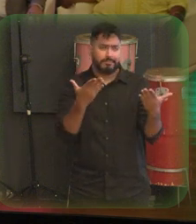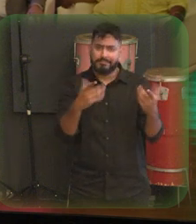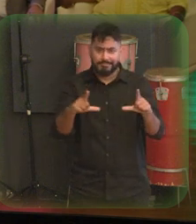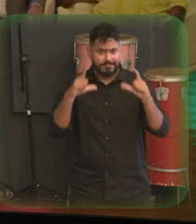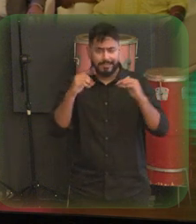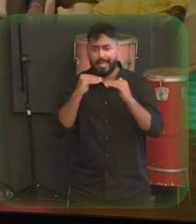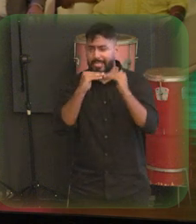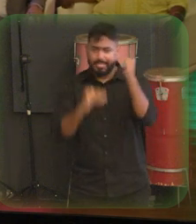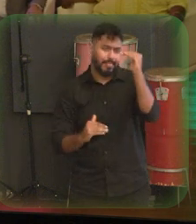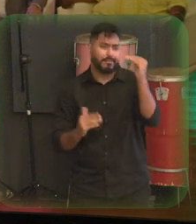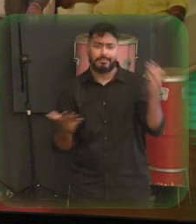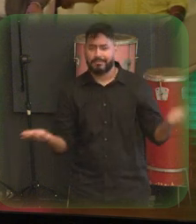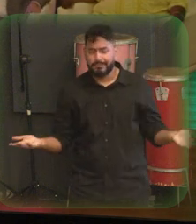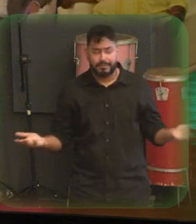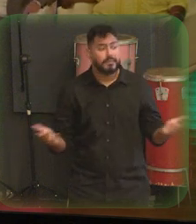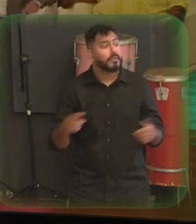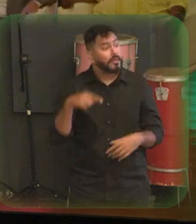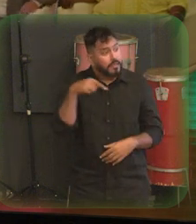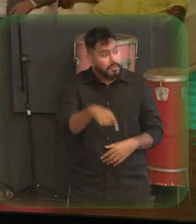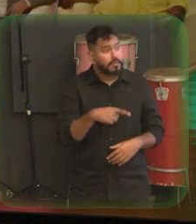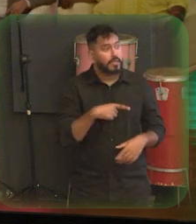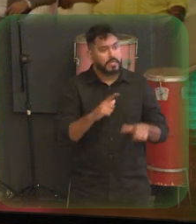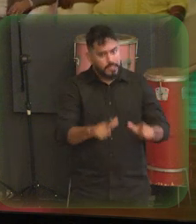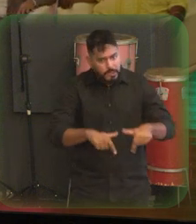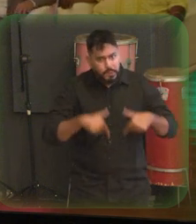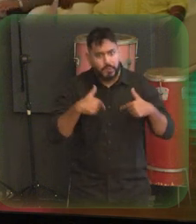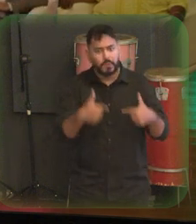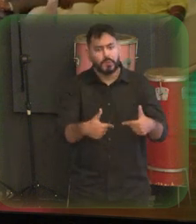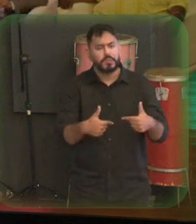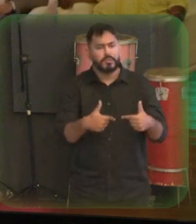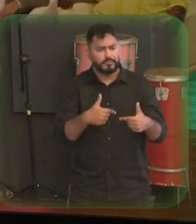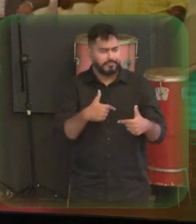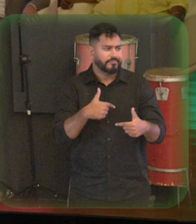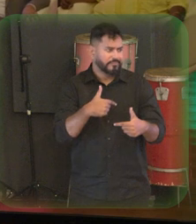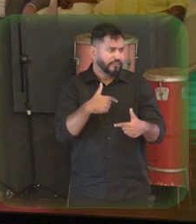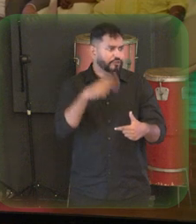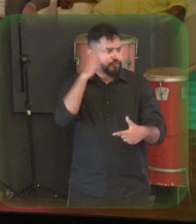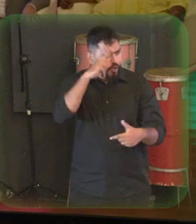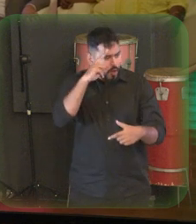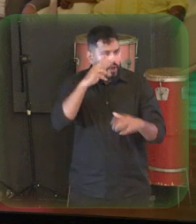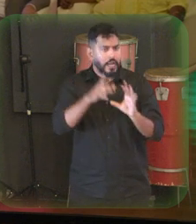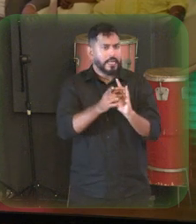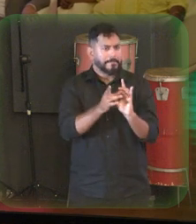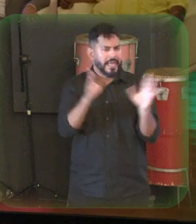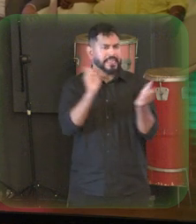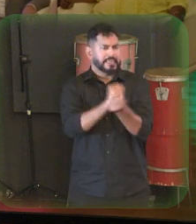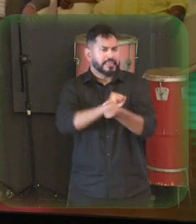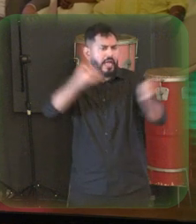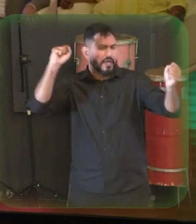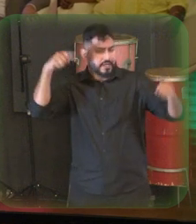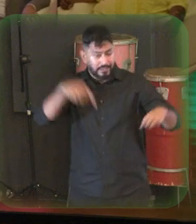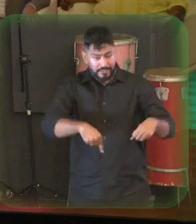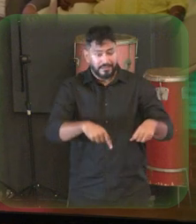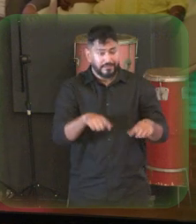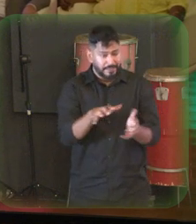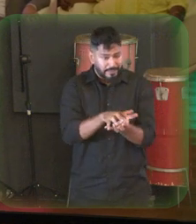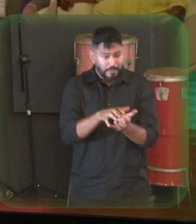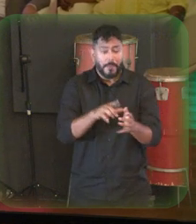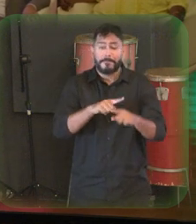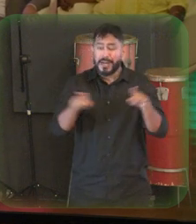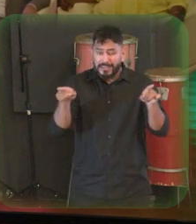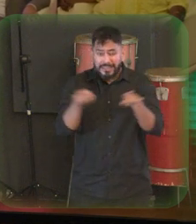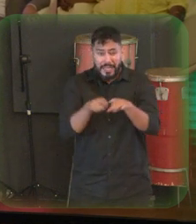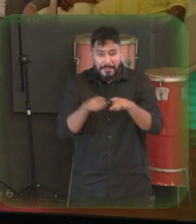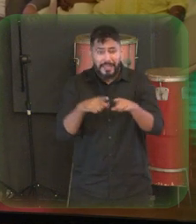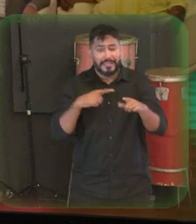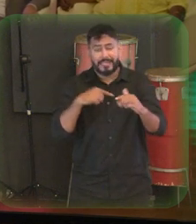Aqui é berço de muita luta de história, muita luta libertária, mas é também berço de uma desigualdade arraigada